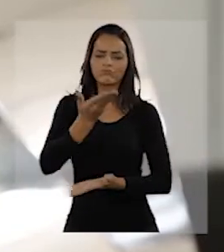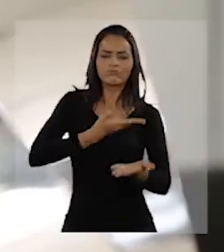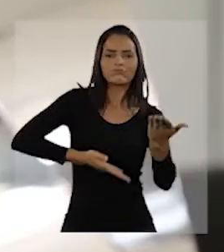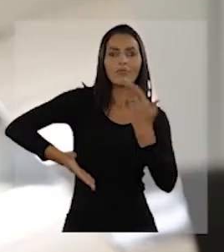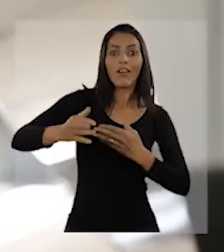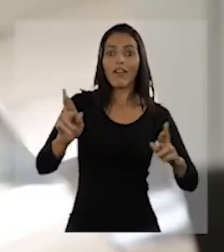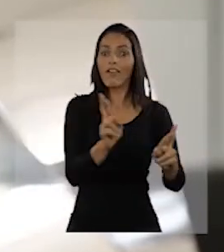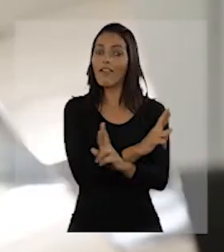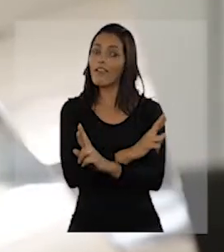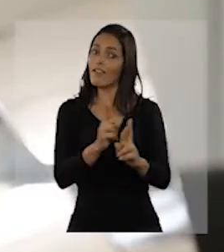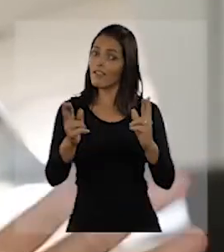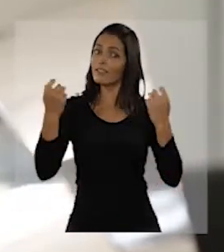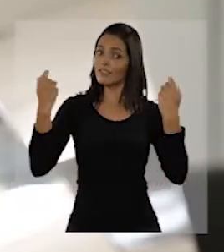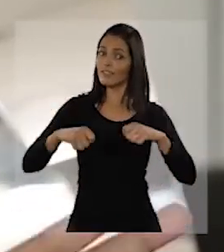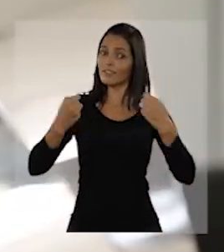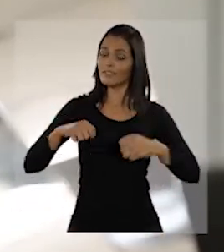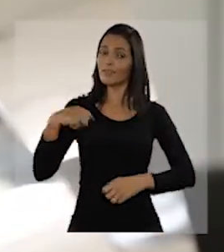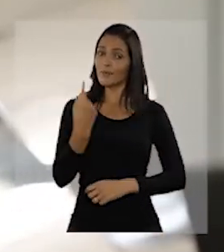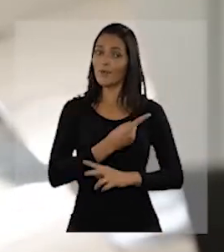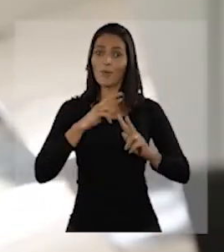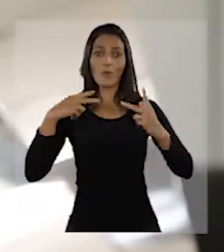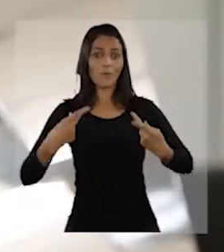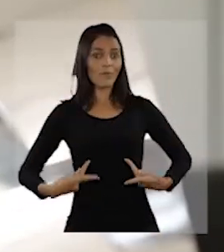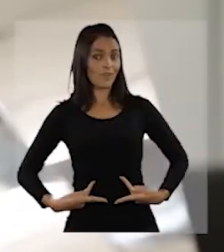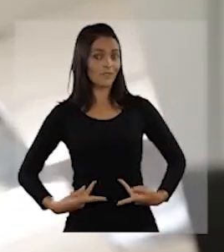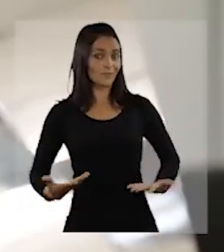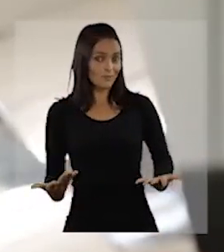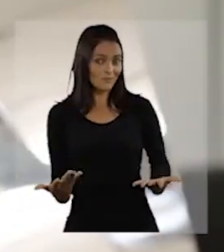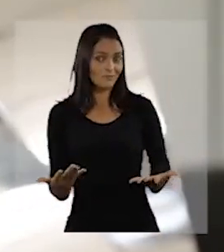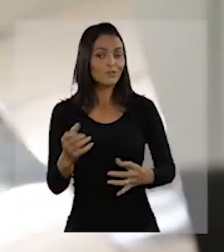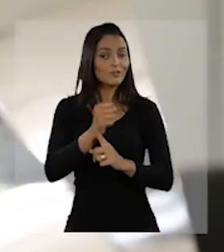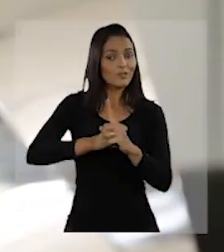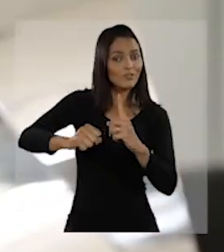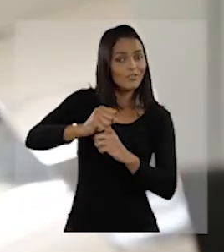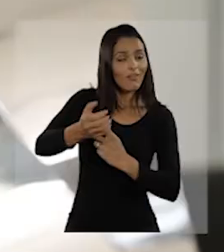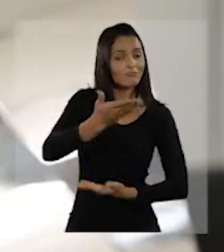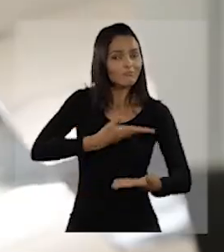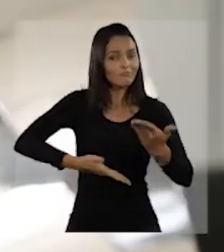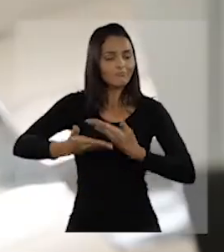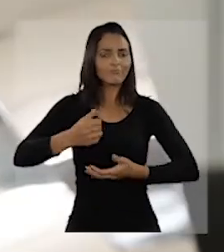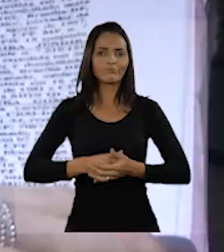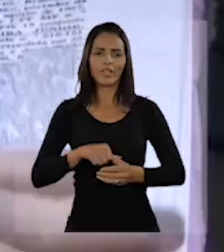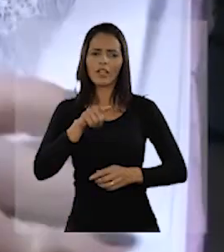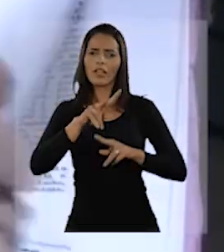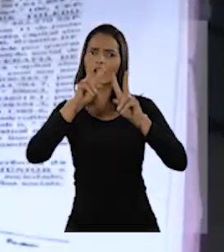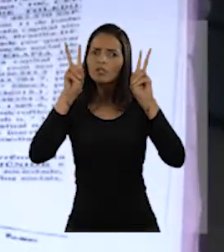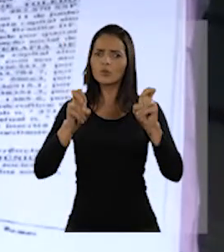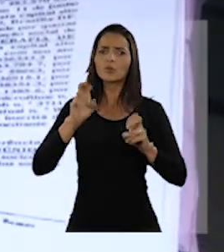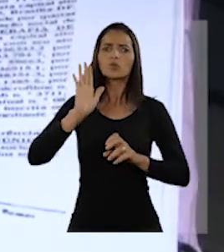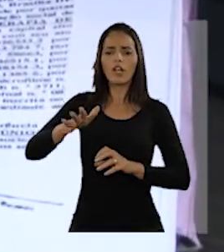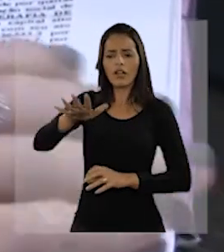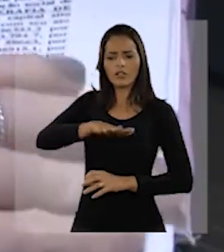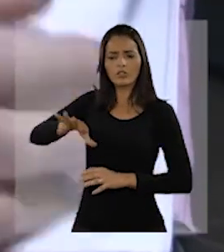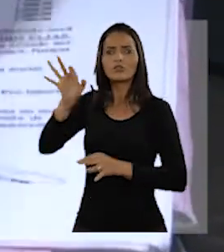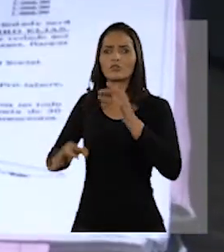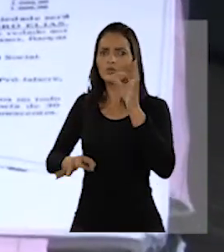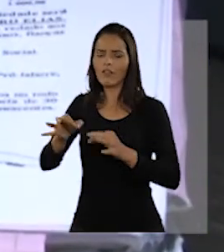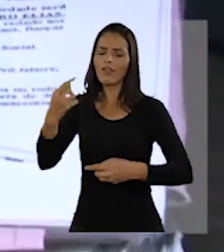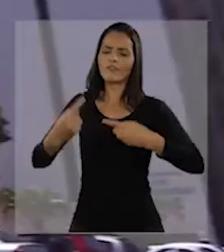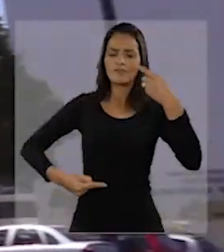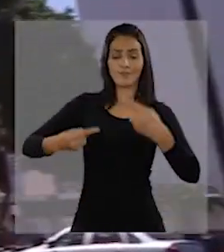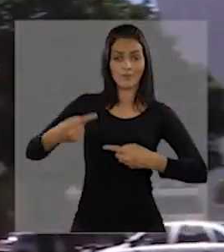da competência interpessoal e da necessidade que a gente tem relacional, social. Essa questão já chegou ao